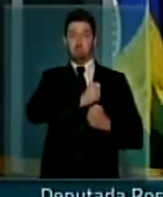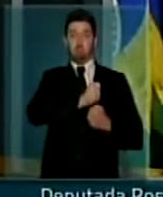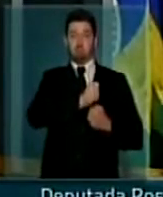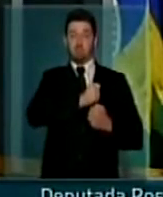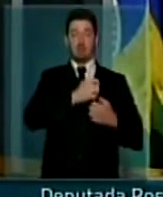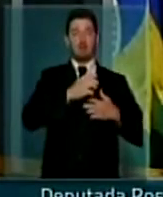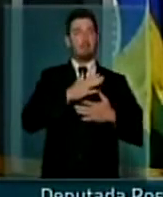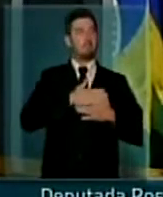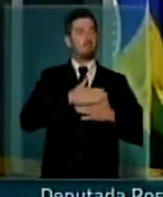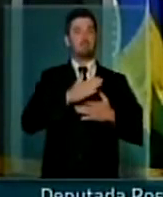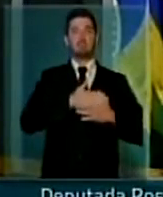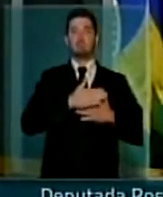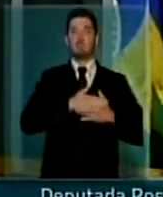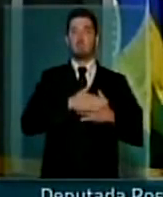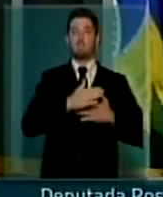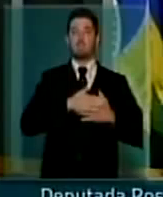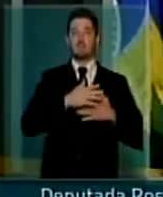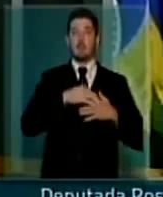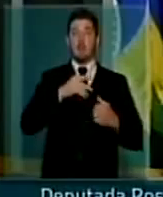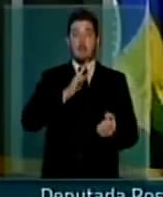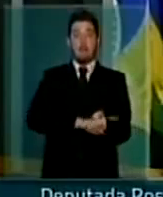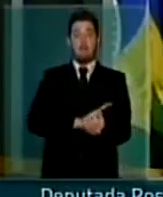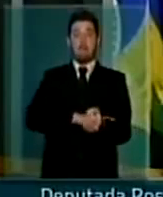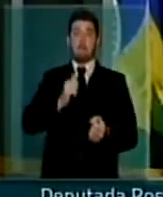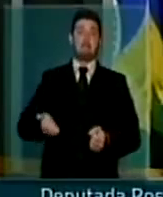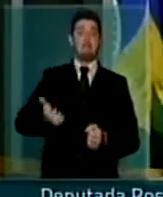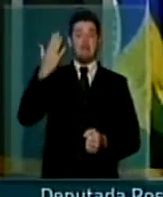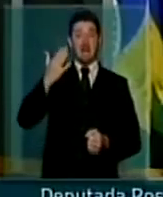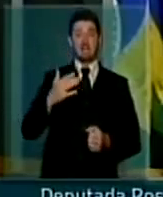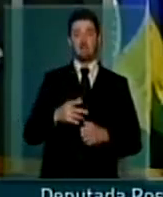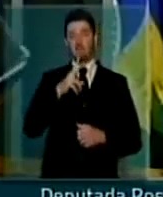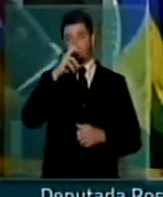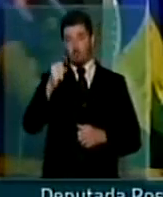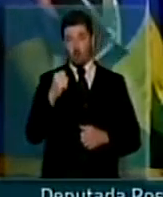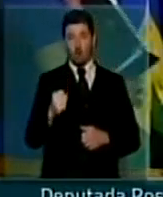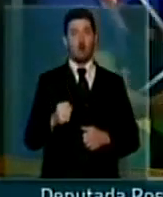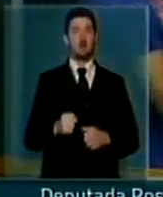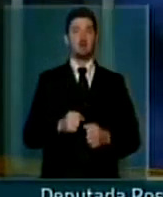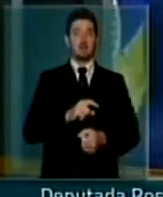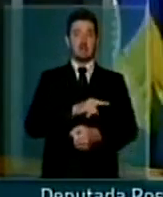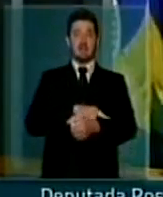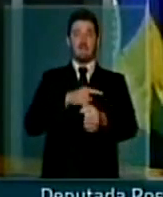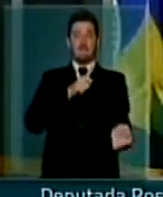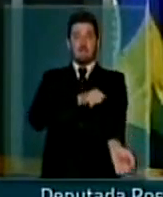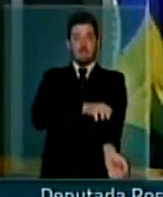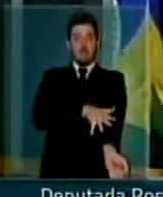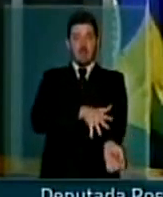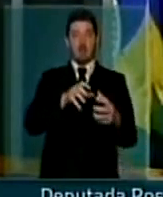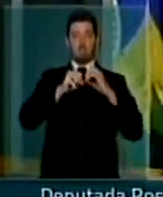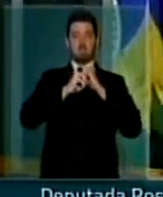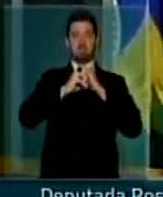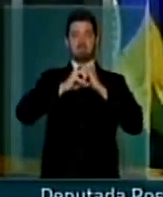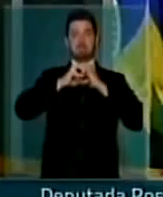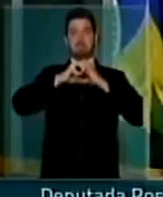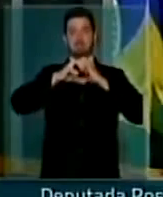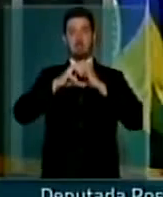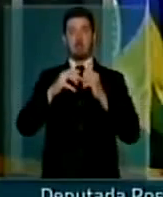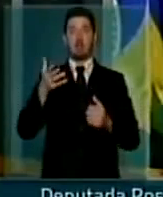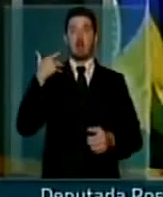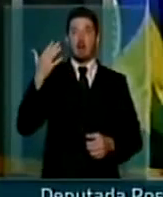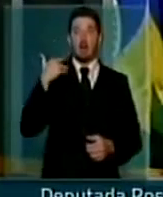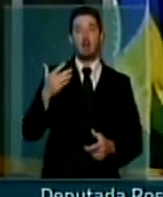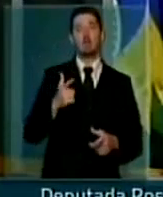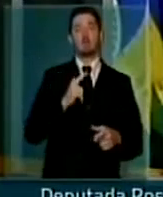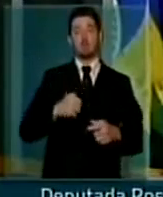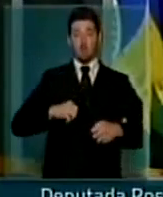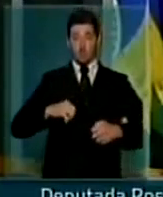taquicardia, palpitação, aumento da pressão arterial, hipertensão, vasodilatação, ondas de calor. Sobre o